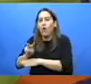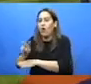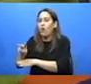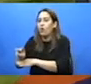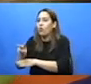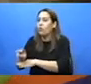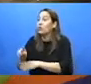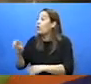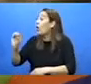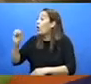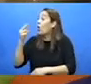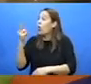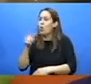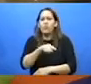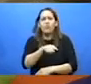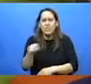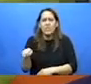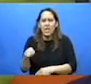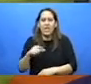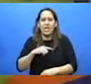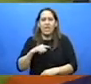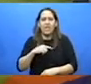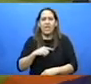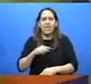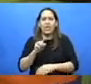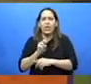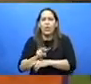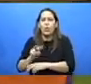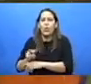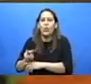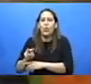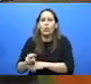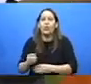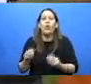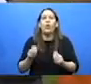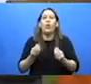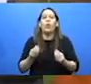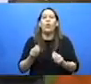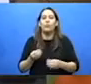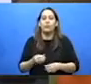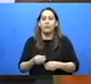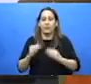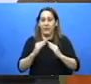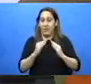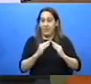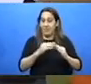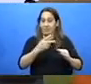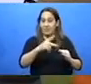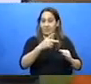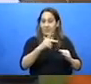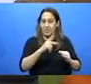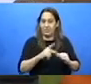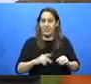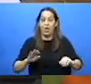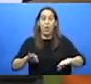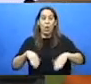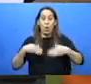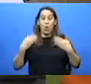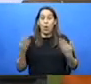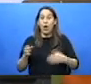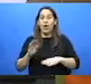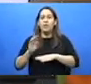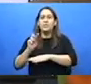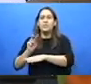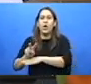tia, você mesmo cuida? Como que é aí? Que cuidados você acha que precisa ter com as